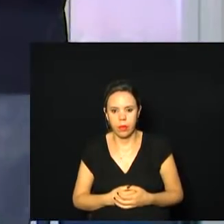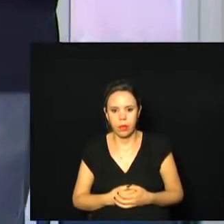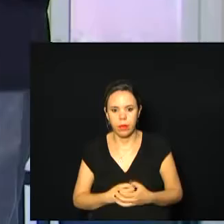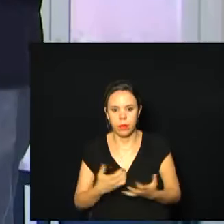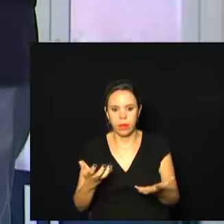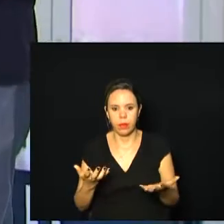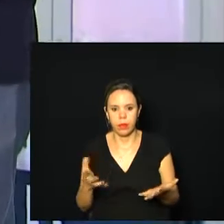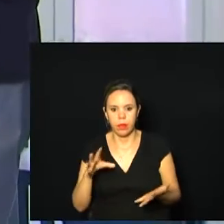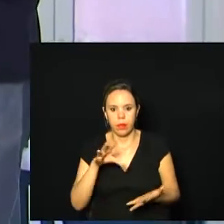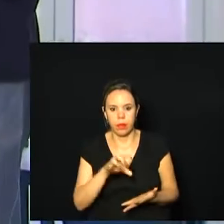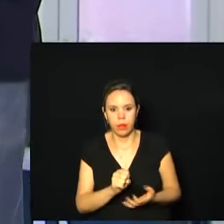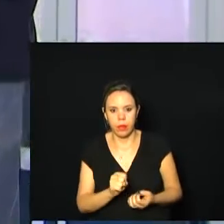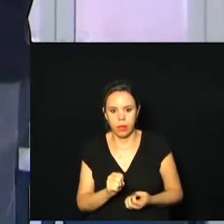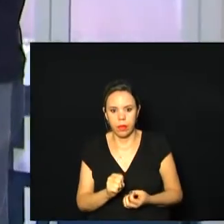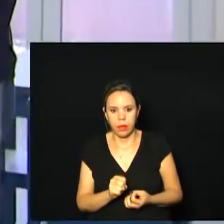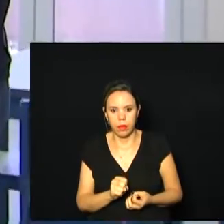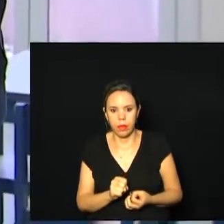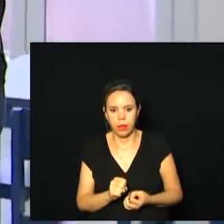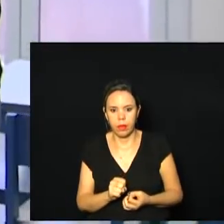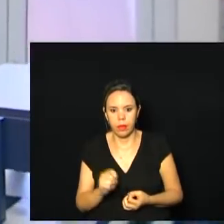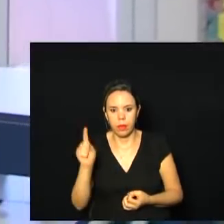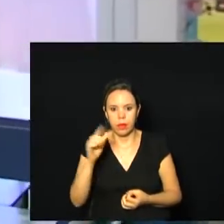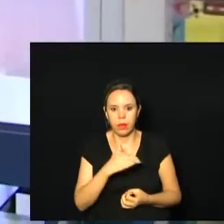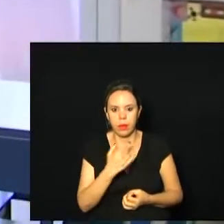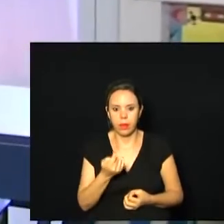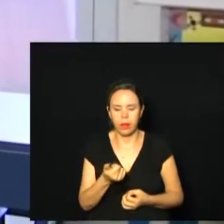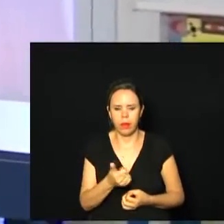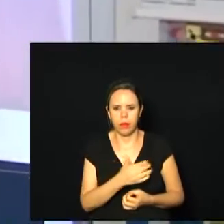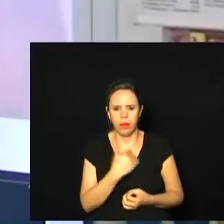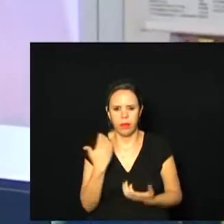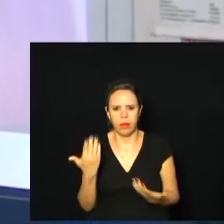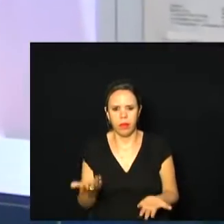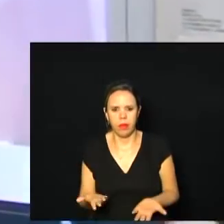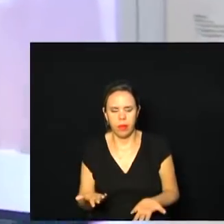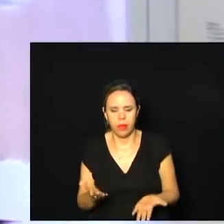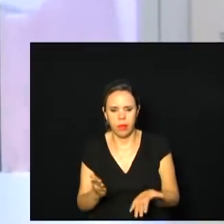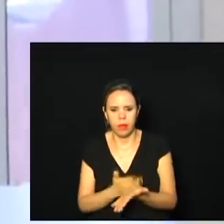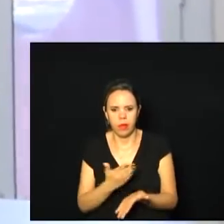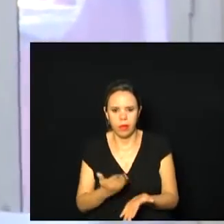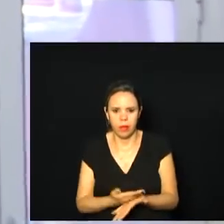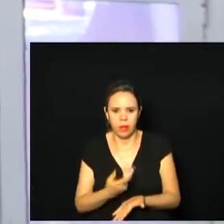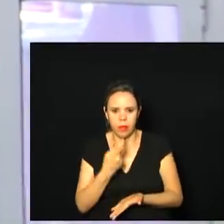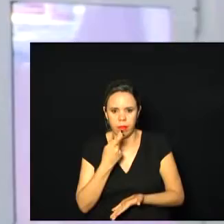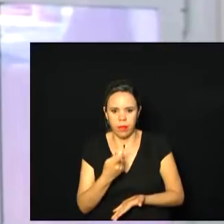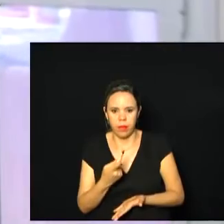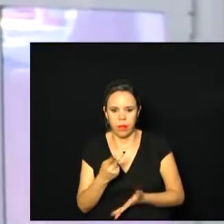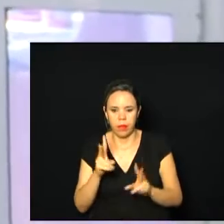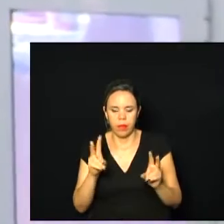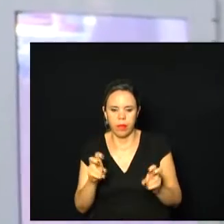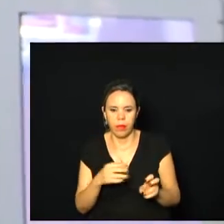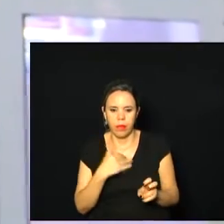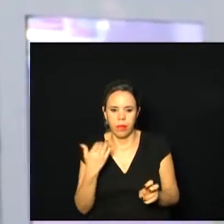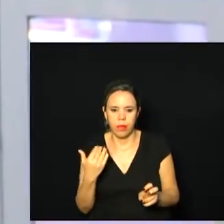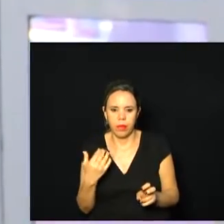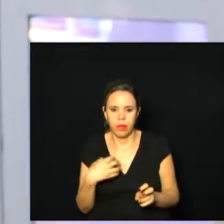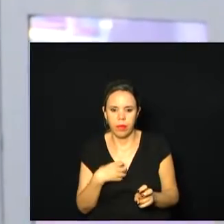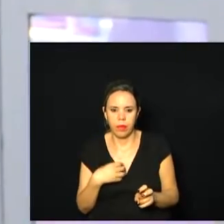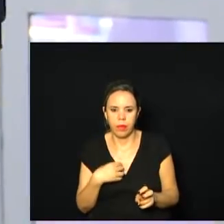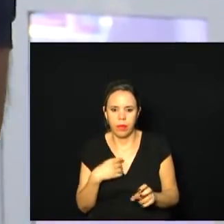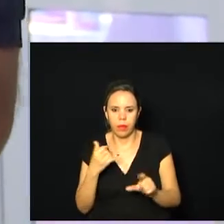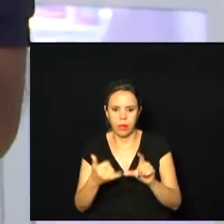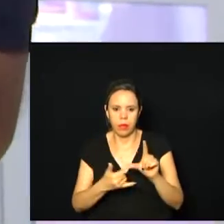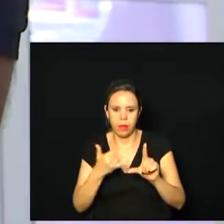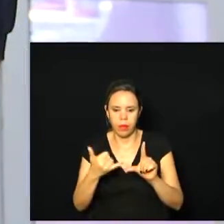quiser vir pegar aqui, O Dia em que a Morte Quase Morreu. É um livro que fala da questão da morte de uma forma muito